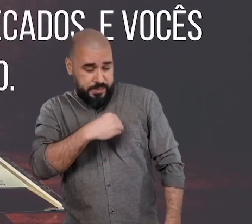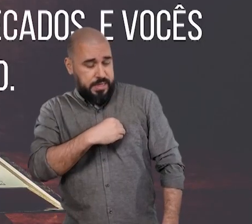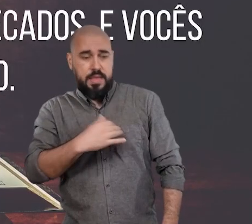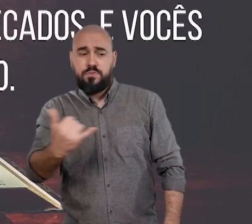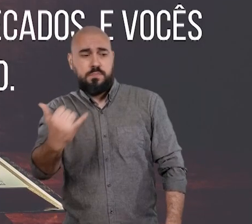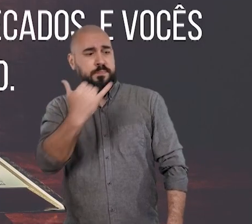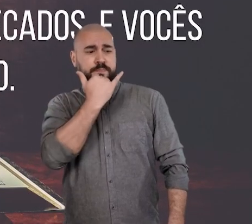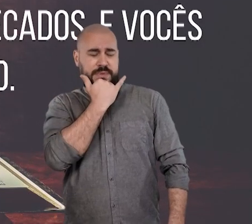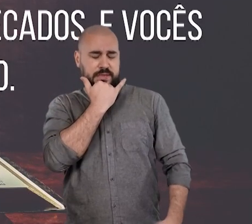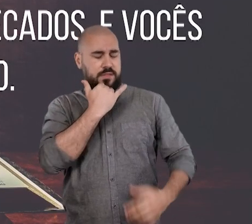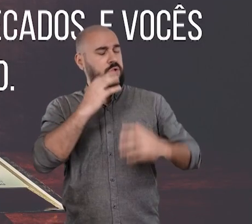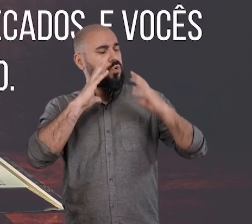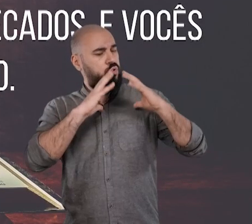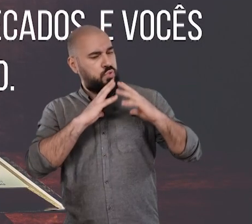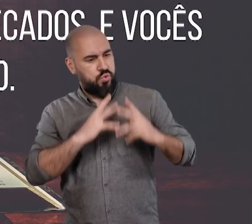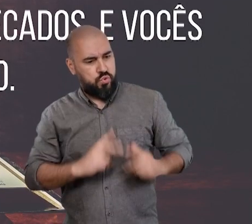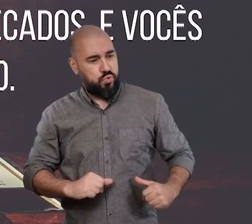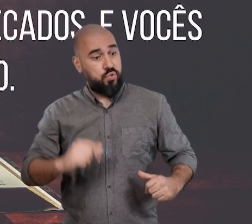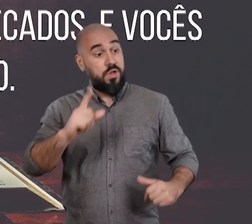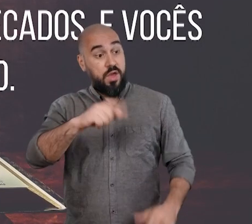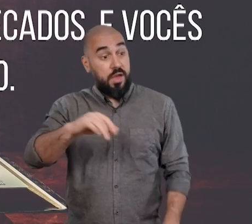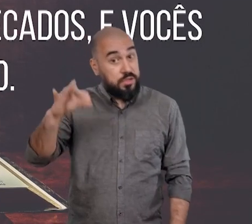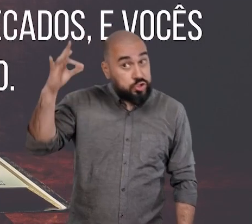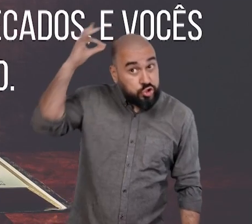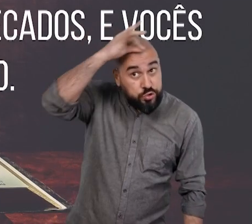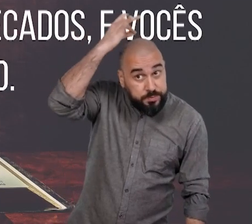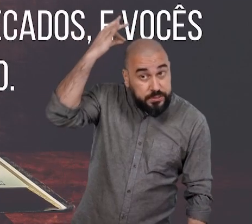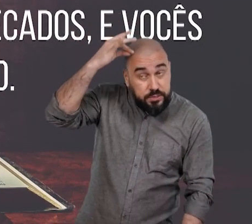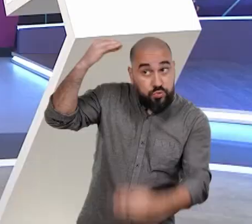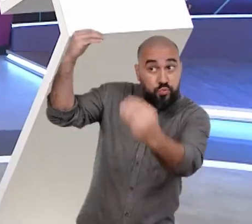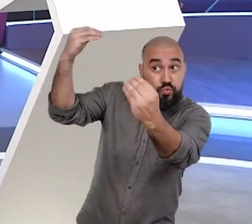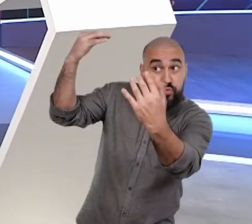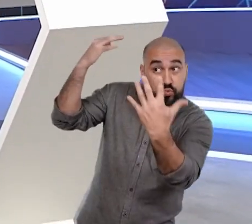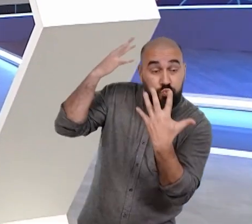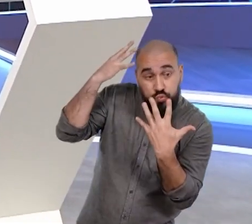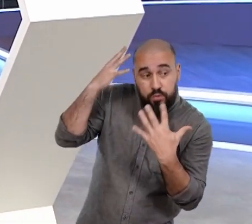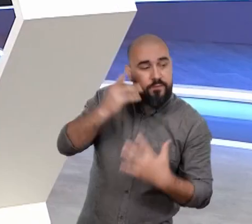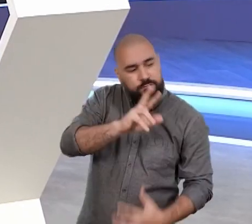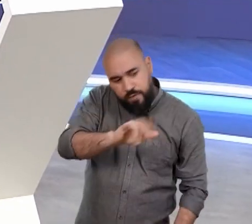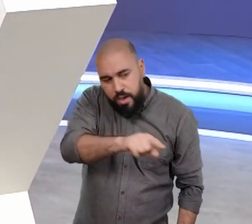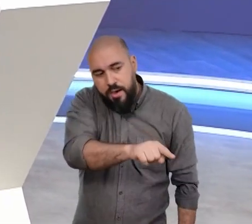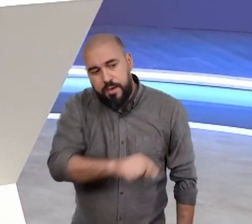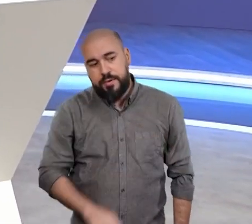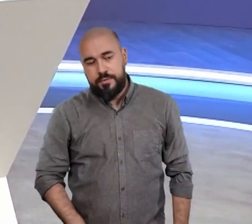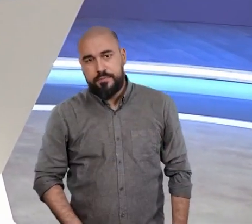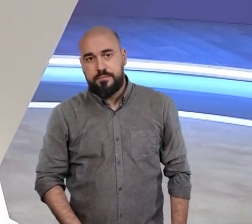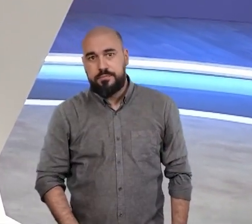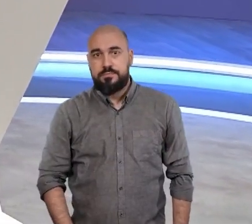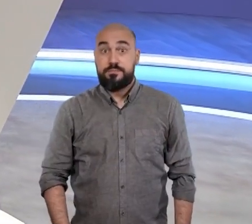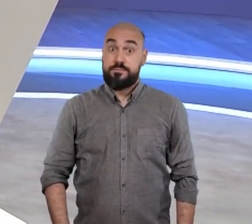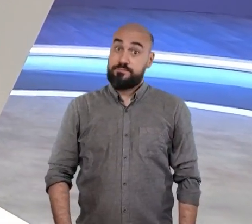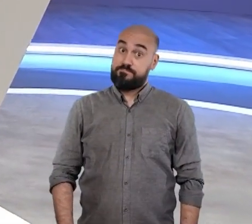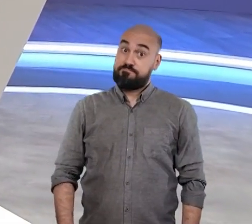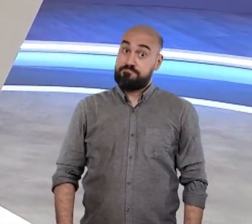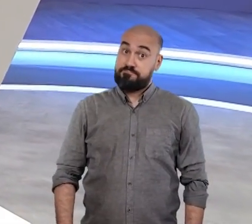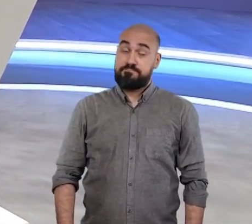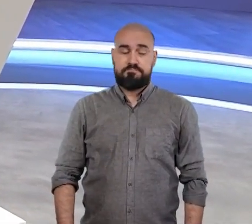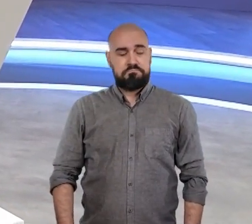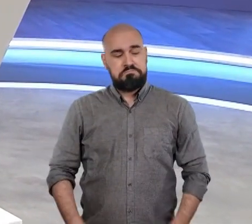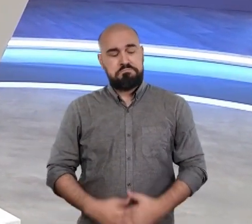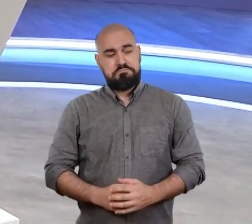vocês receberão o dom do Espírito Santo. Veja, quando Pedro prega o